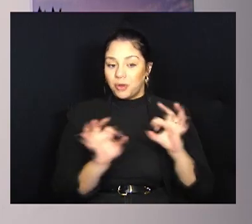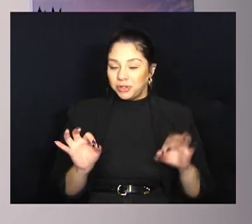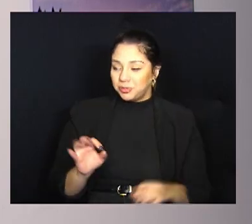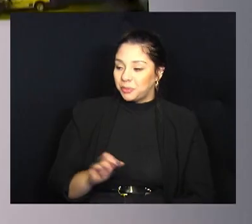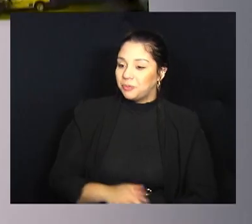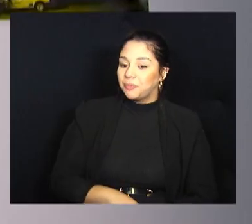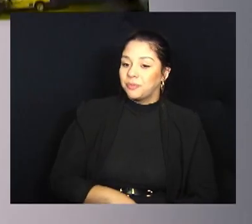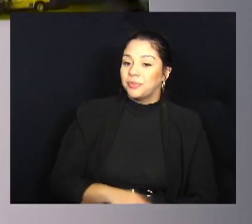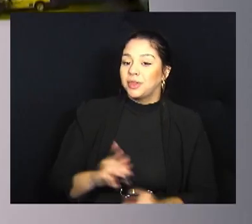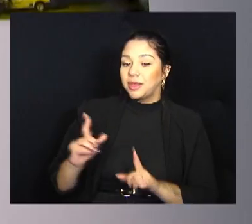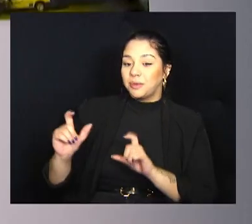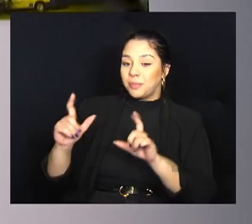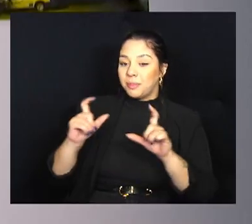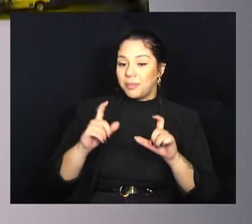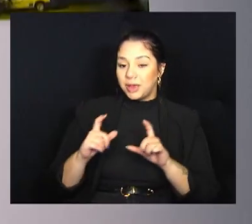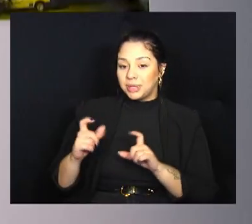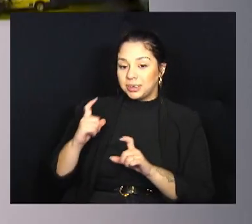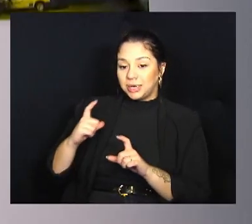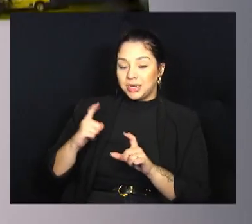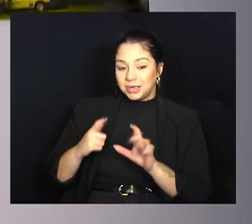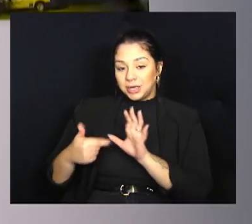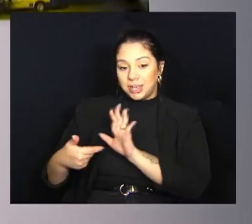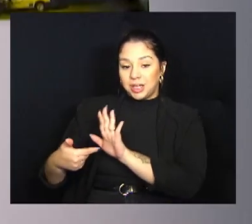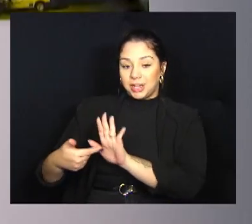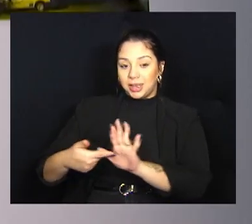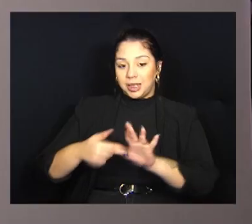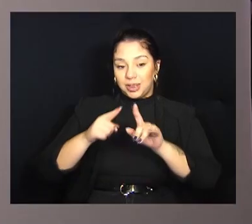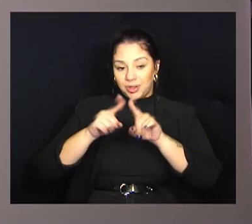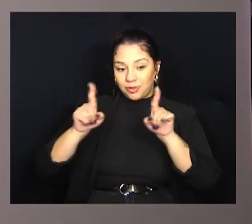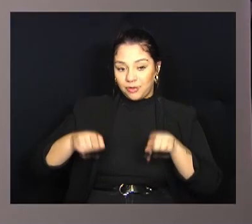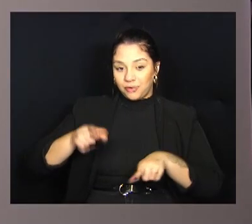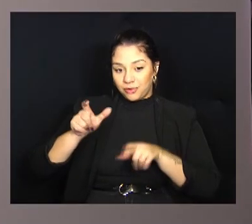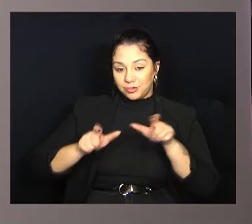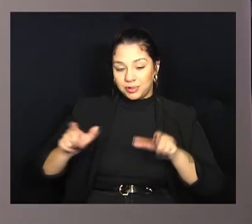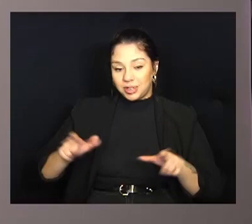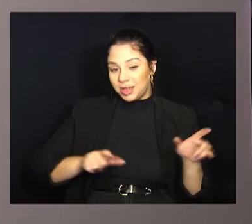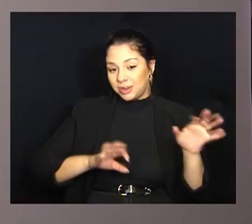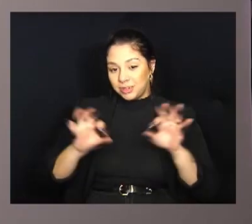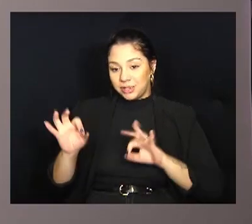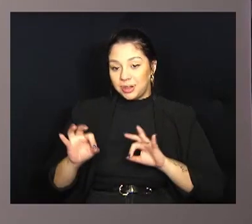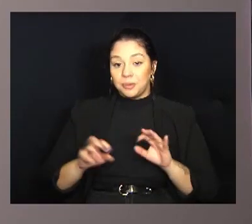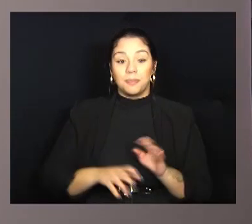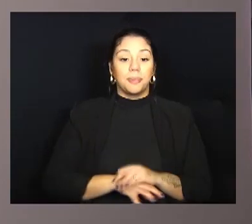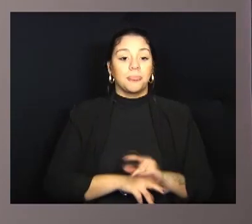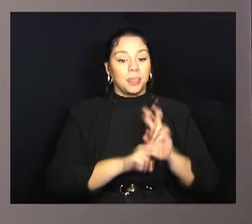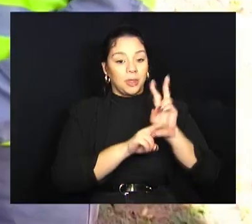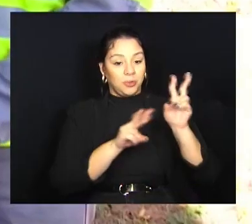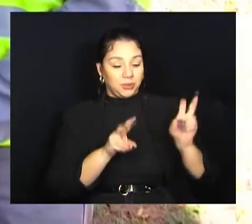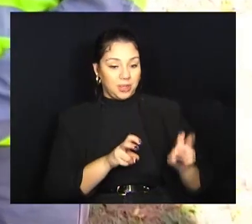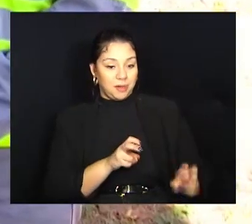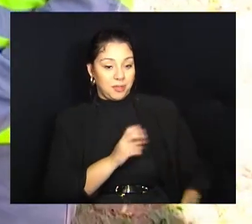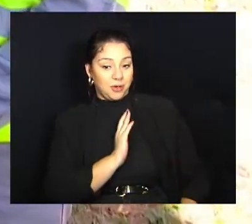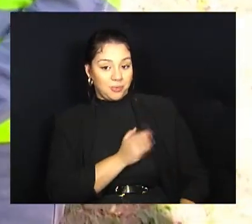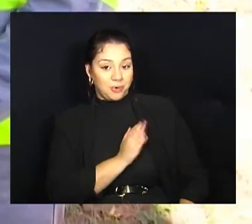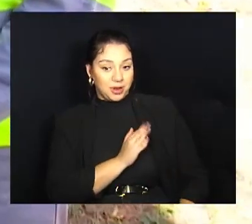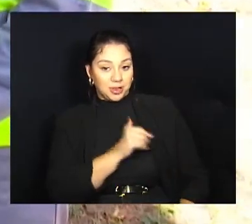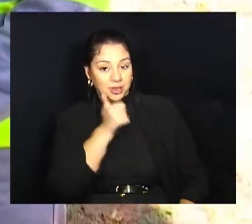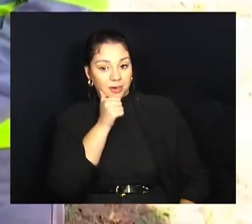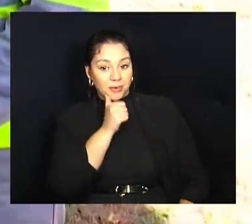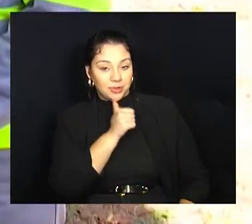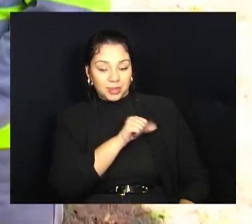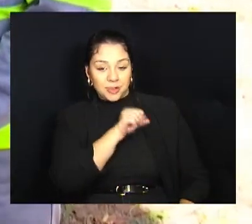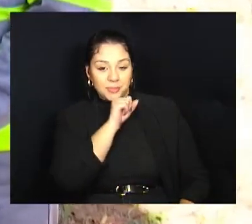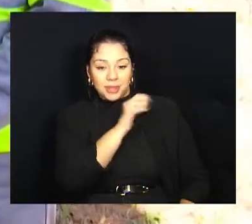imagens estão reunidas e expostas para os funcionários apreciarem. Com o título Coração da Mãe Natureza, o agente